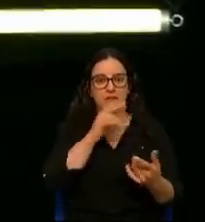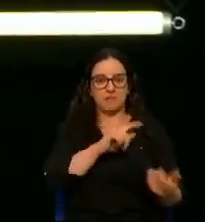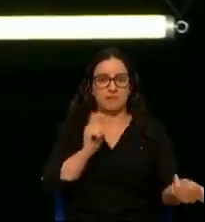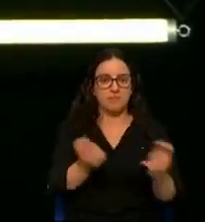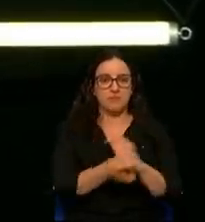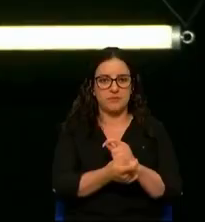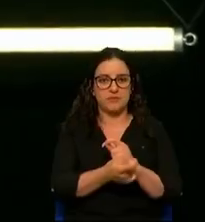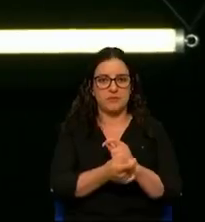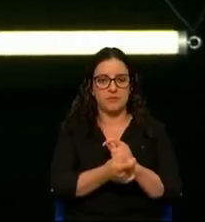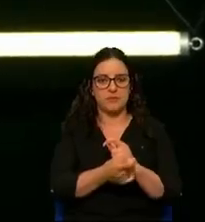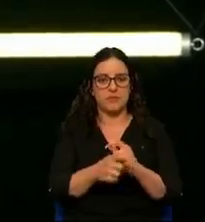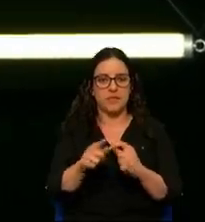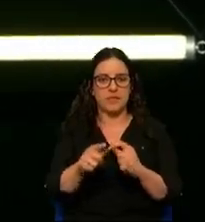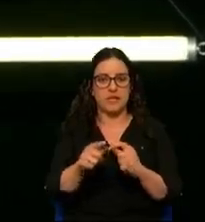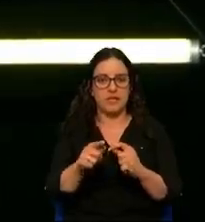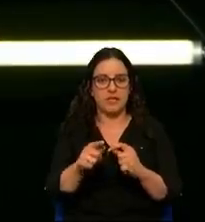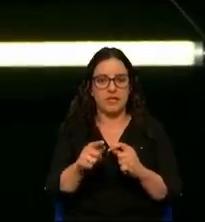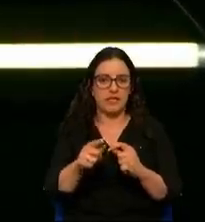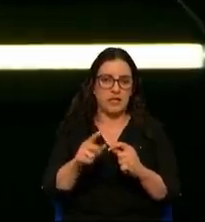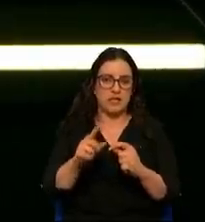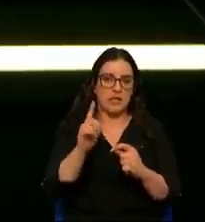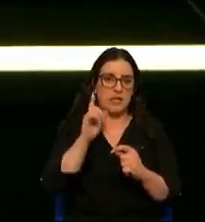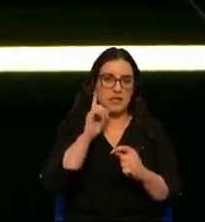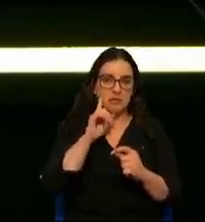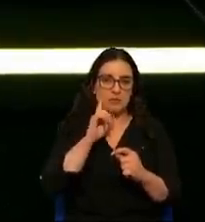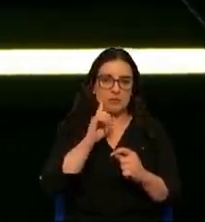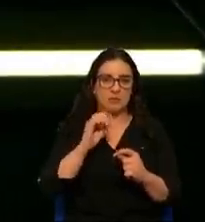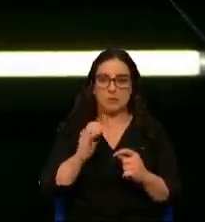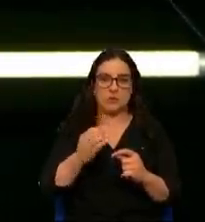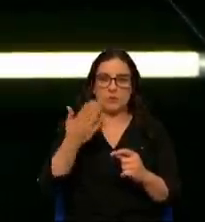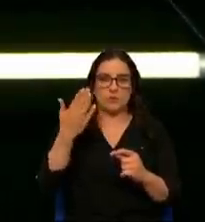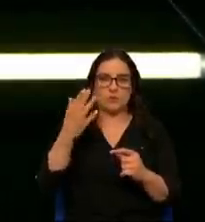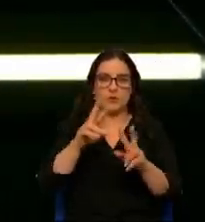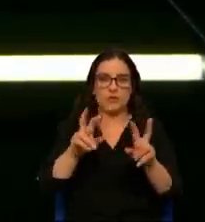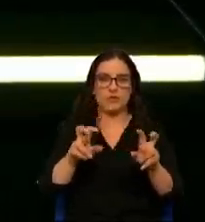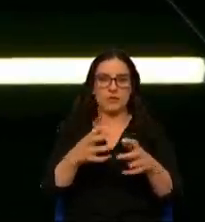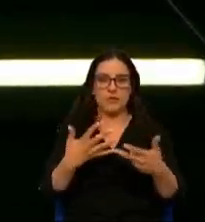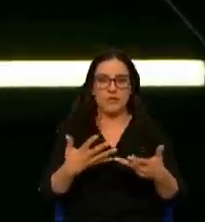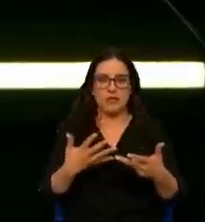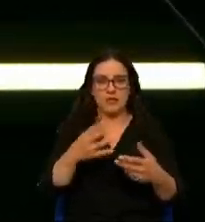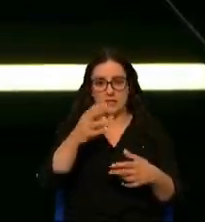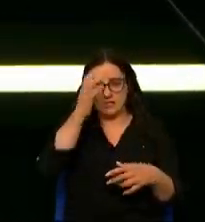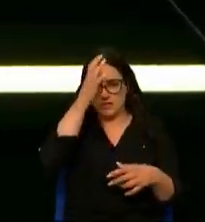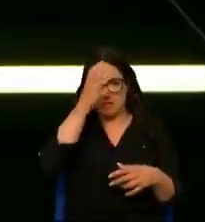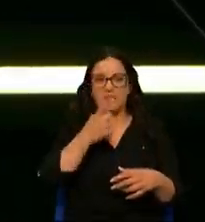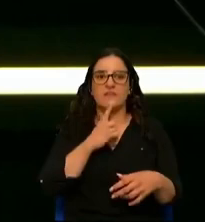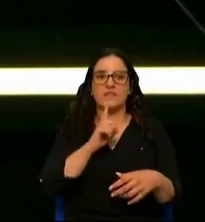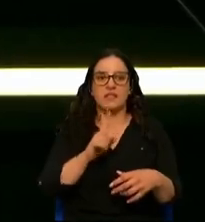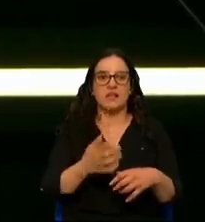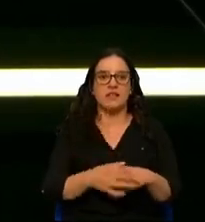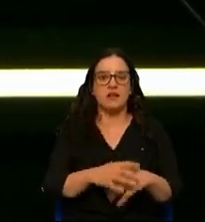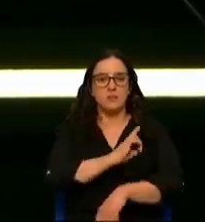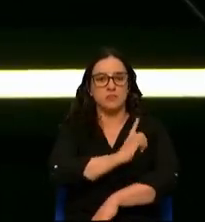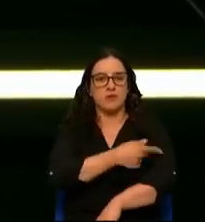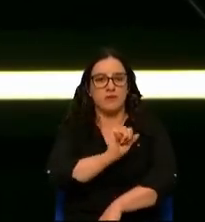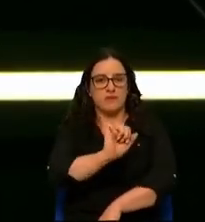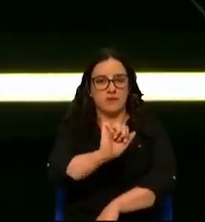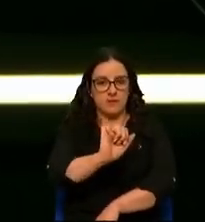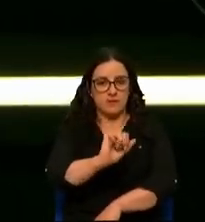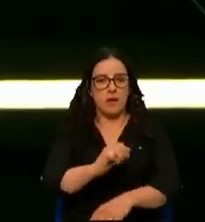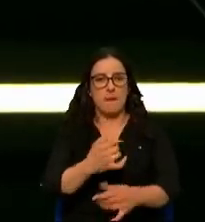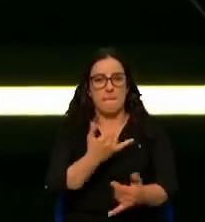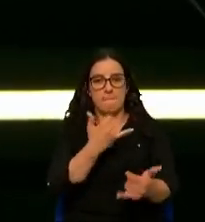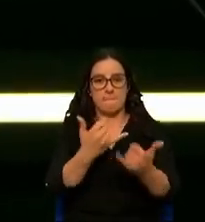inevitável. Um dos temas mais importantes da atualidade, a inteligência artificial. O seu poder, os seus